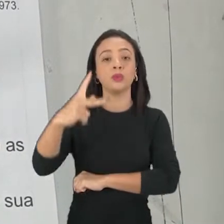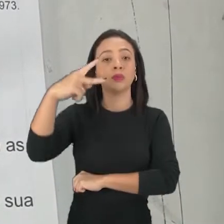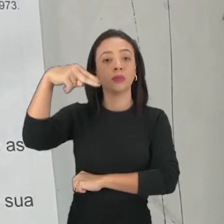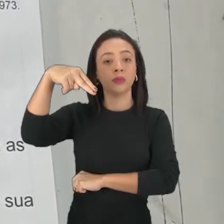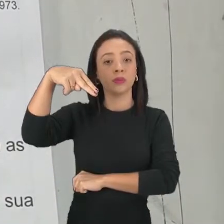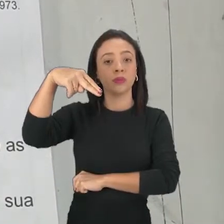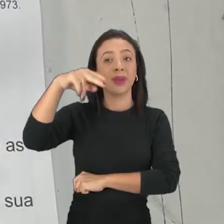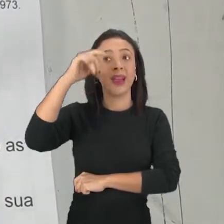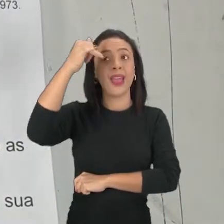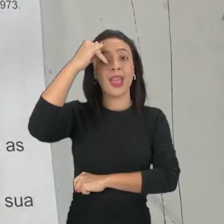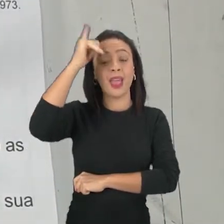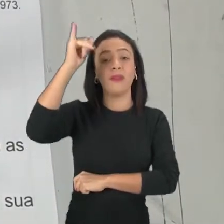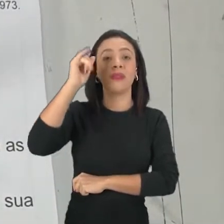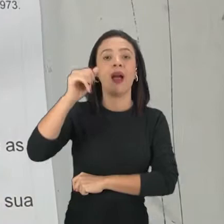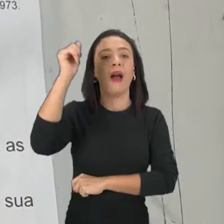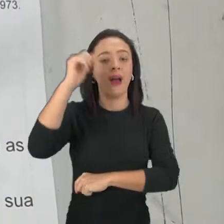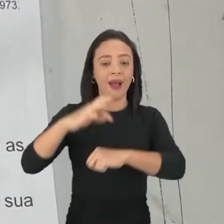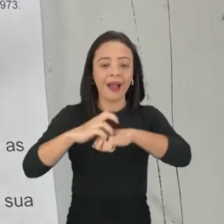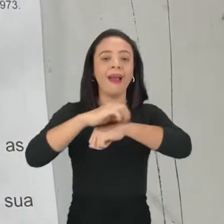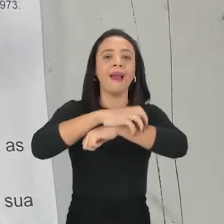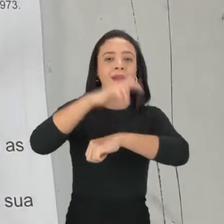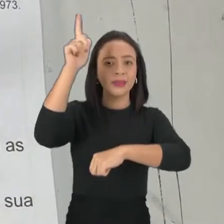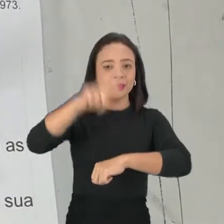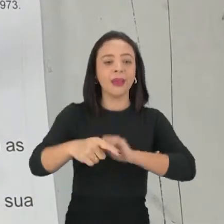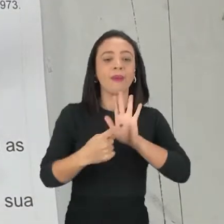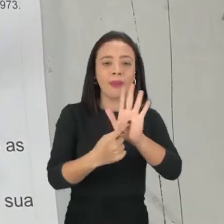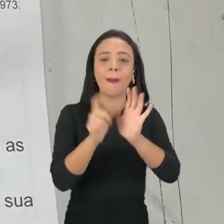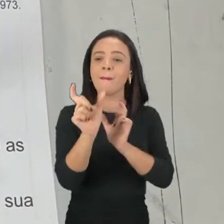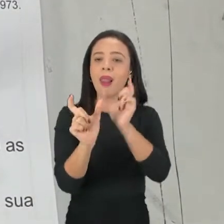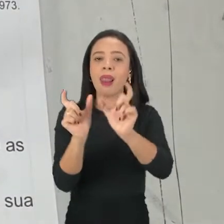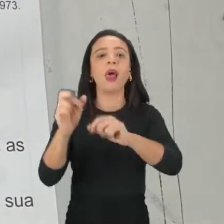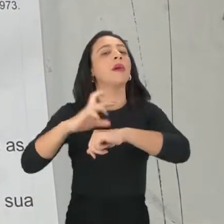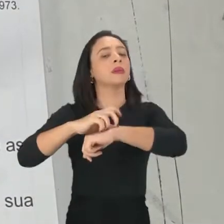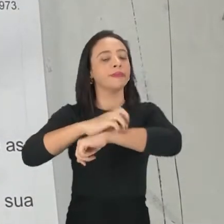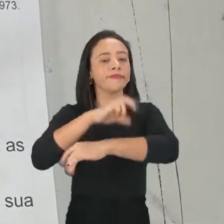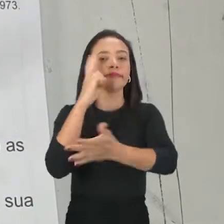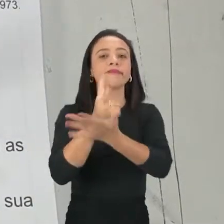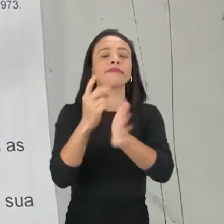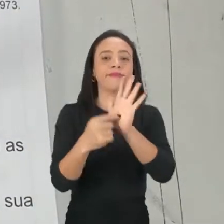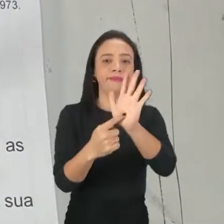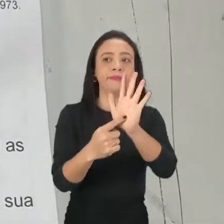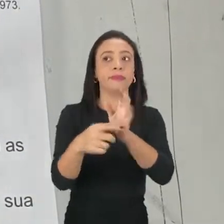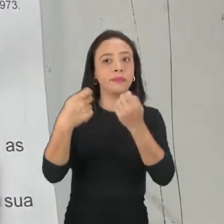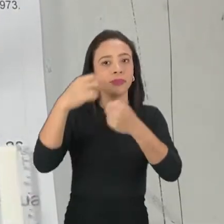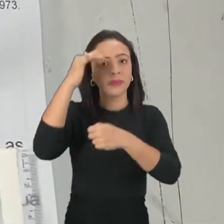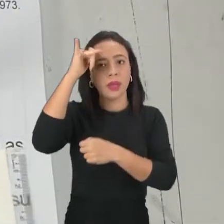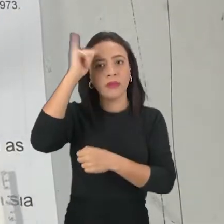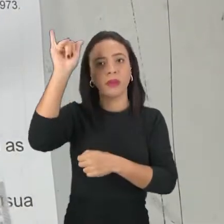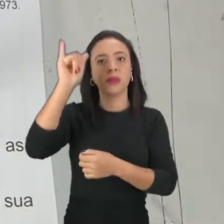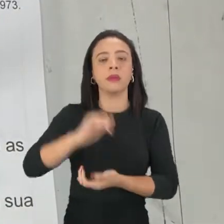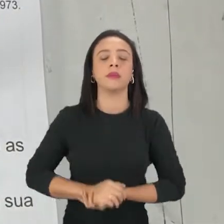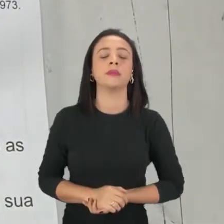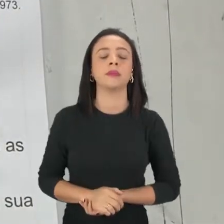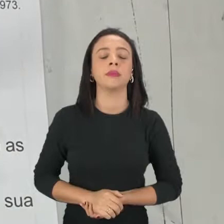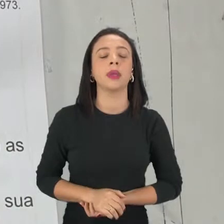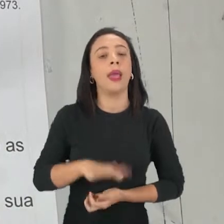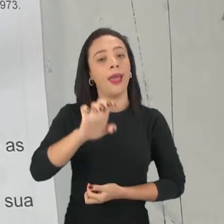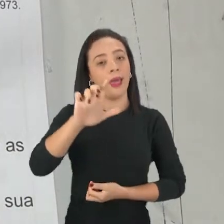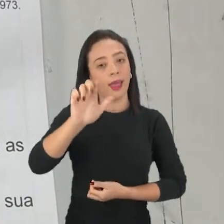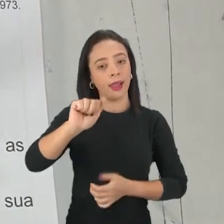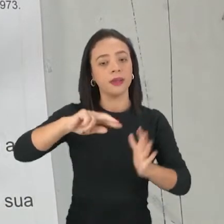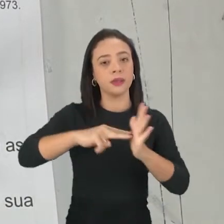pronome para não fazer aquela repetição né aranha aranha aranha aranha Toda hora ela se referindo Aranha